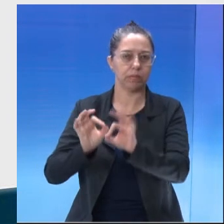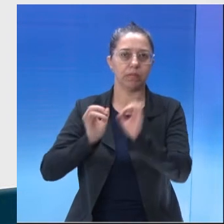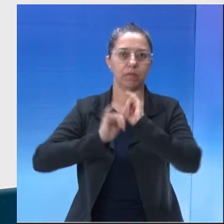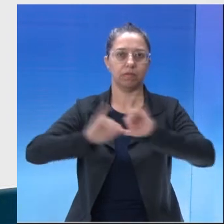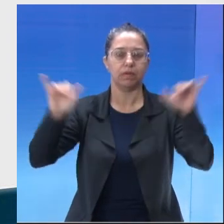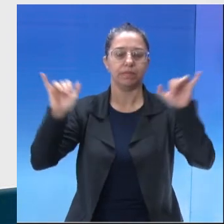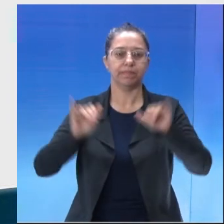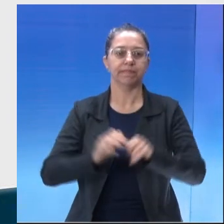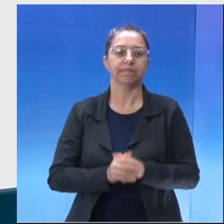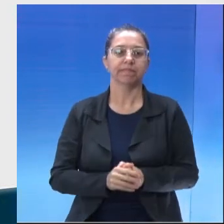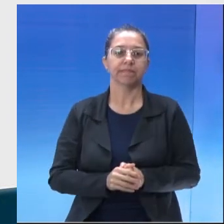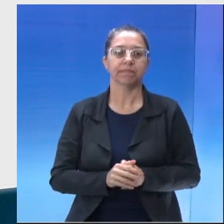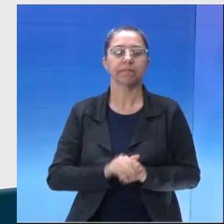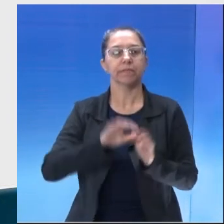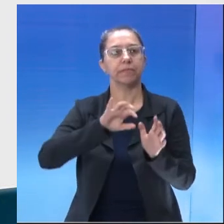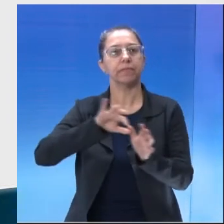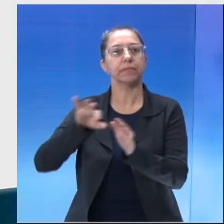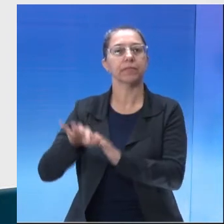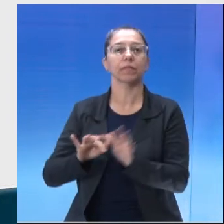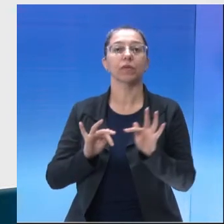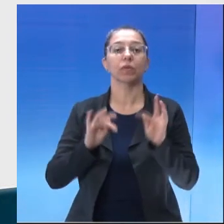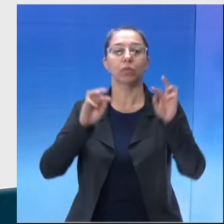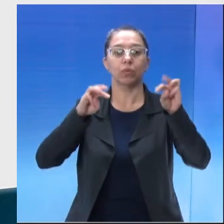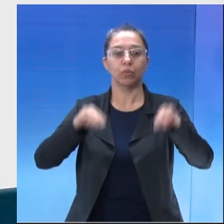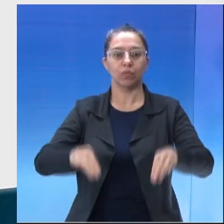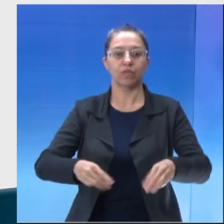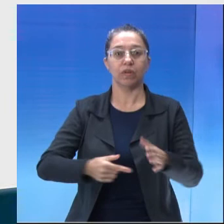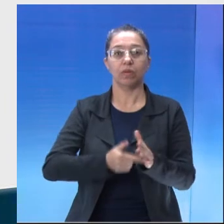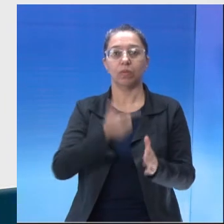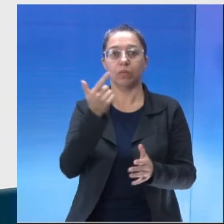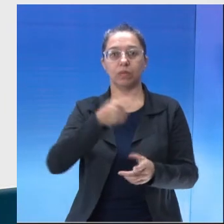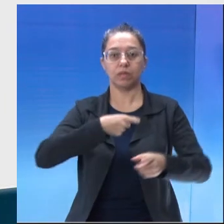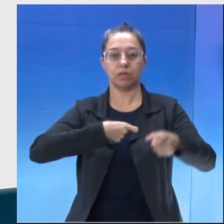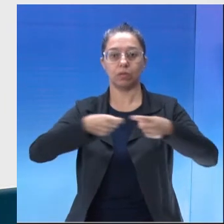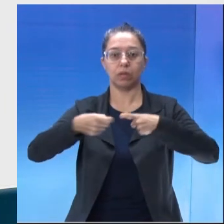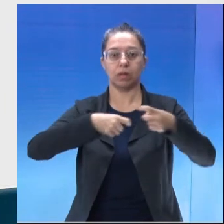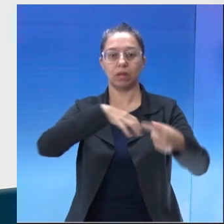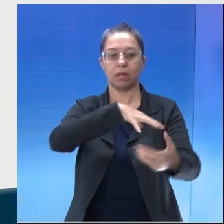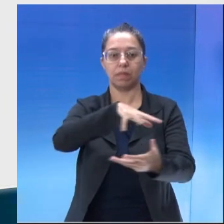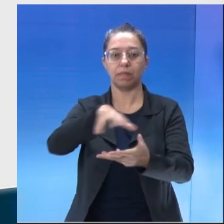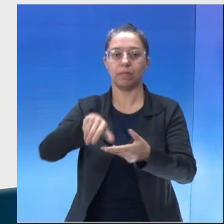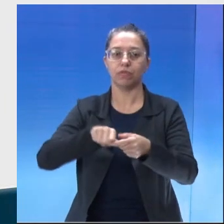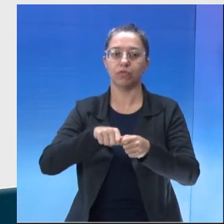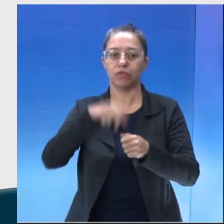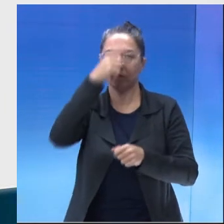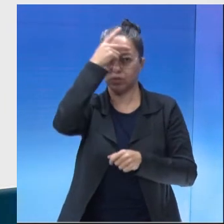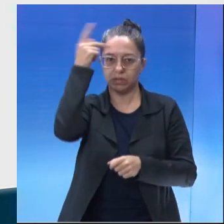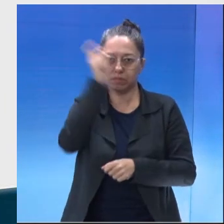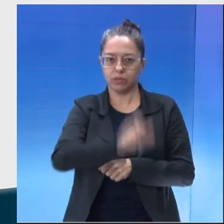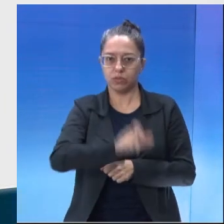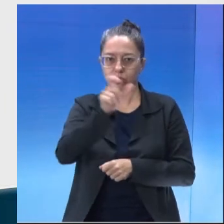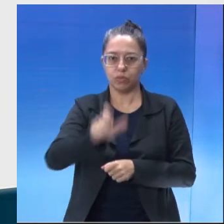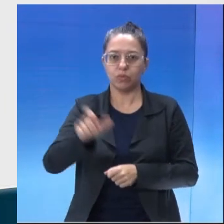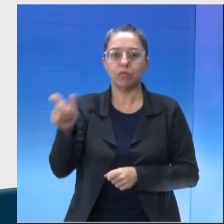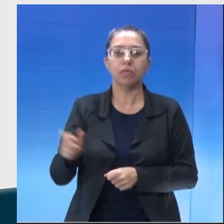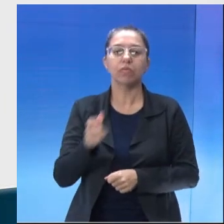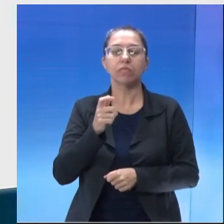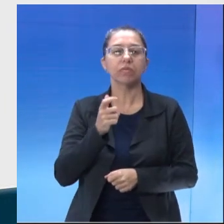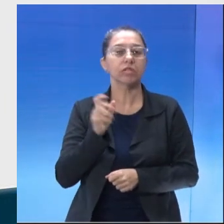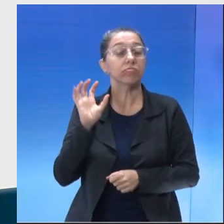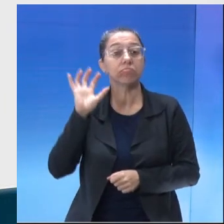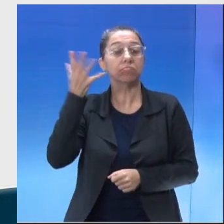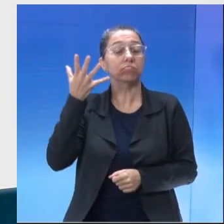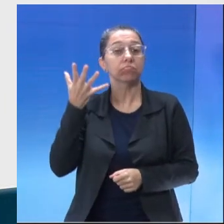Ao final da Segunda Guerra Mundial, a humanidade inteira resolveu promover a dignidade humana em todos os lugares e para